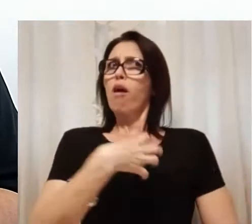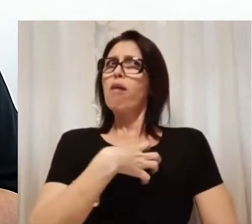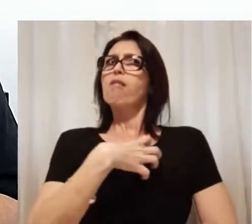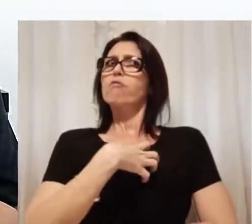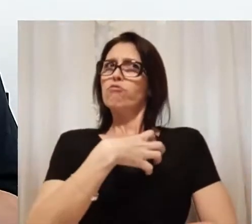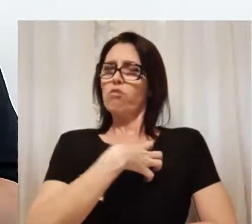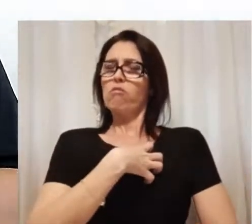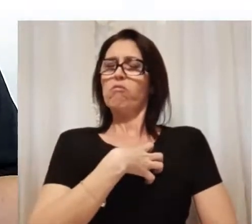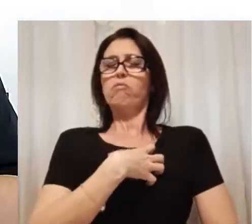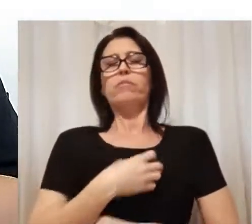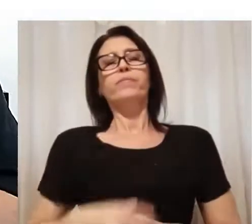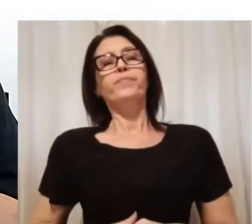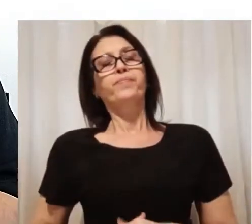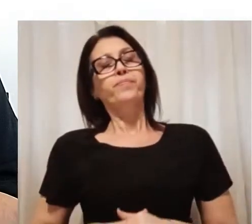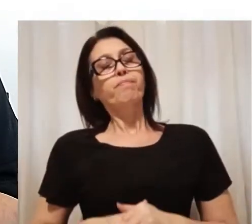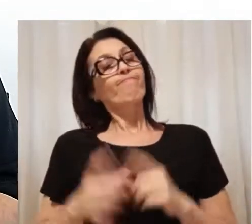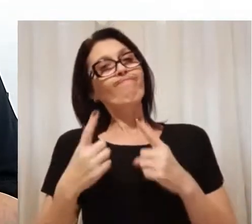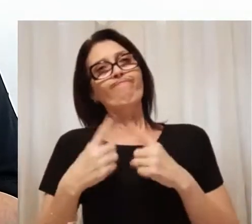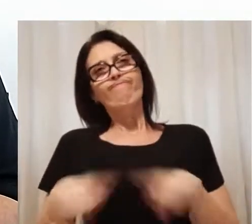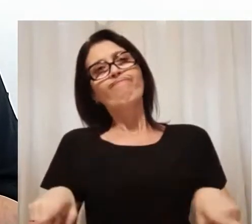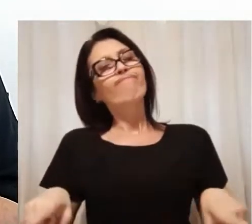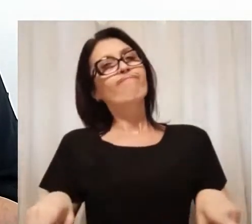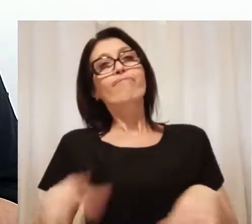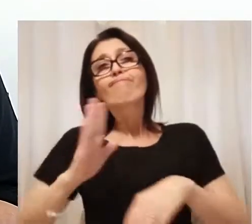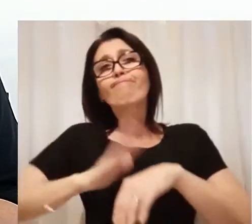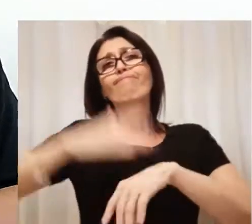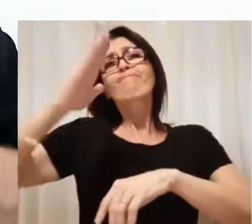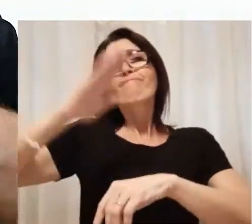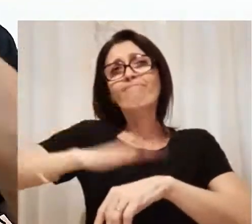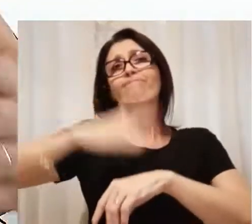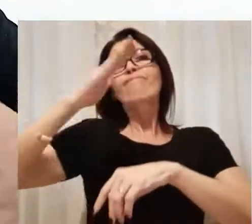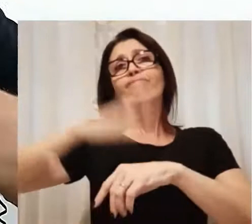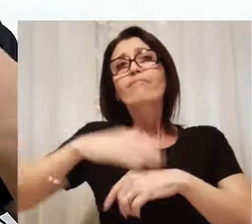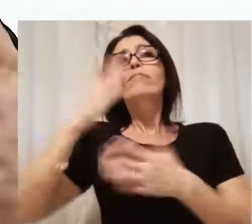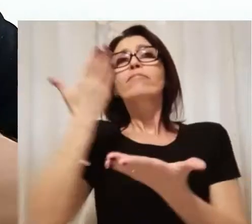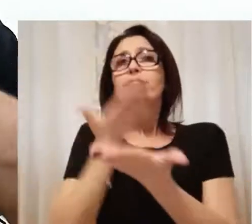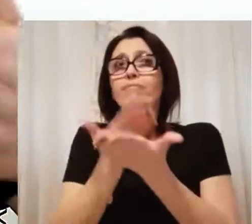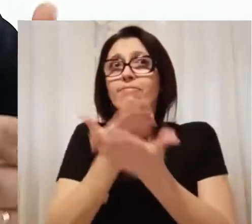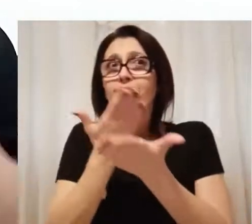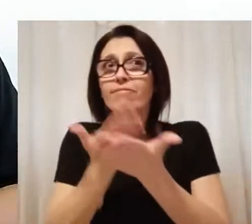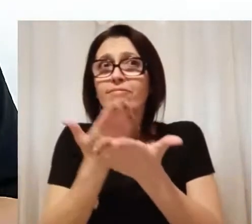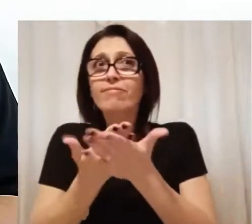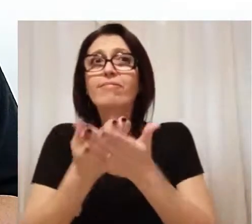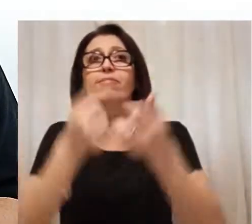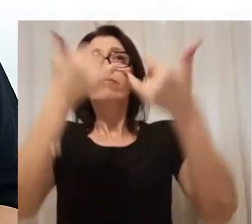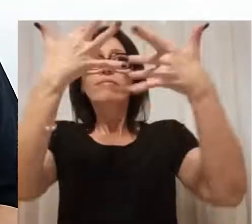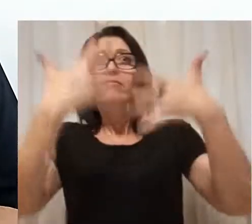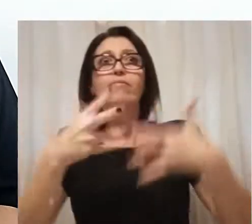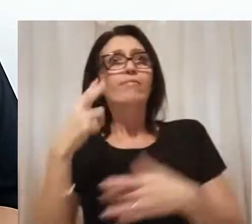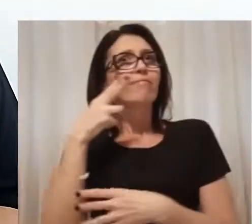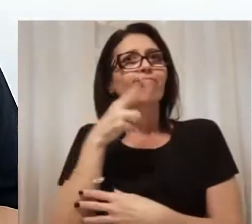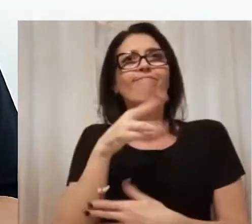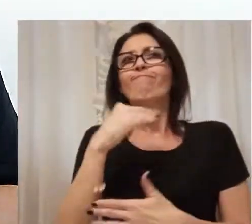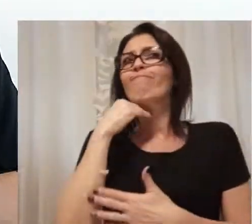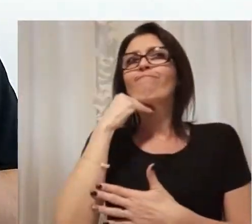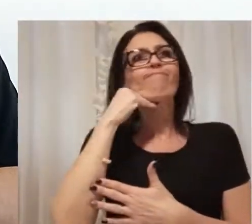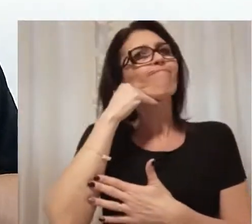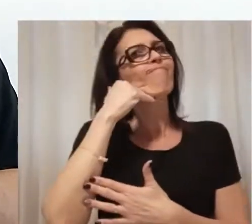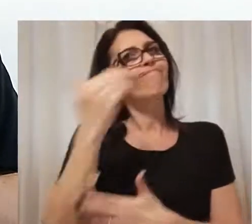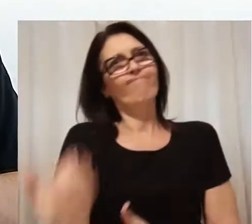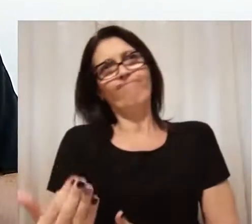precisava de uma manutenção. Mas, quanto mais a reforma foi andando, foi visto